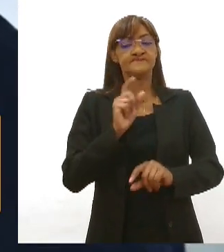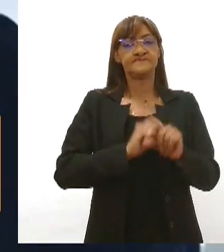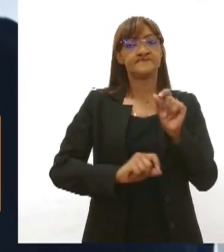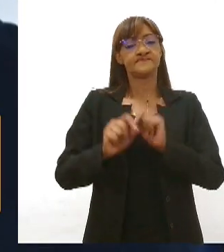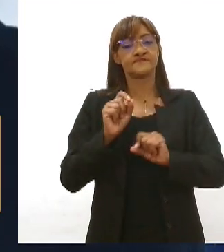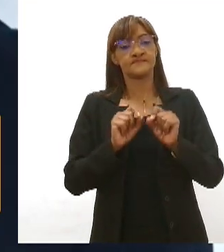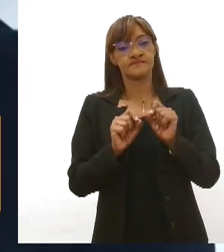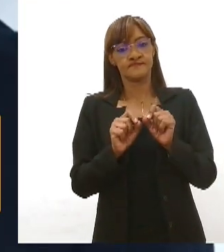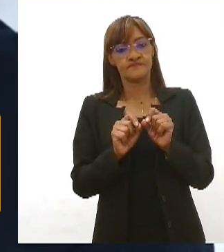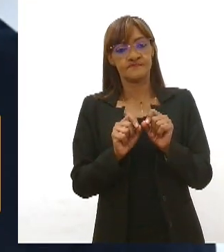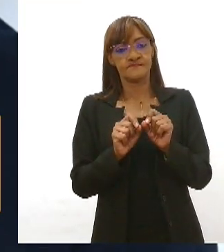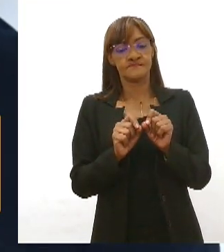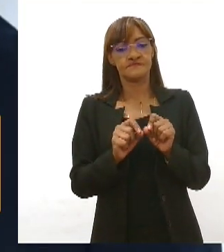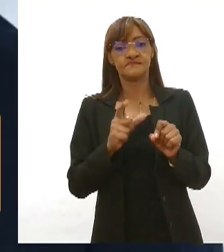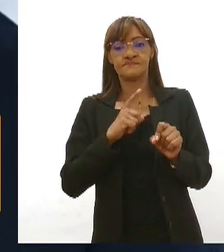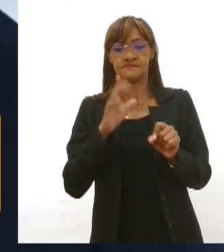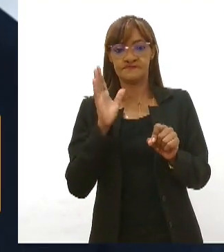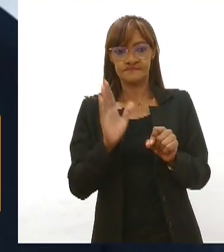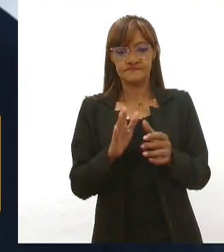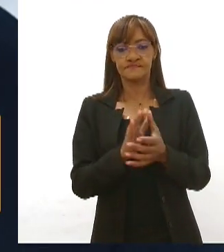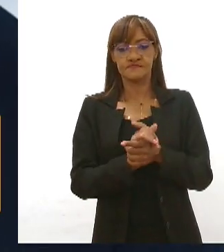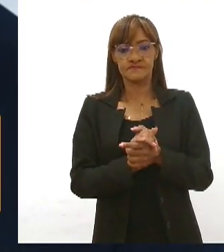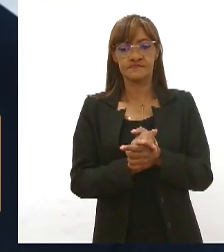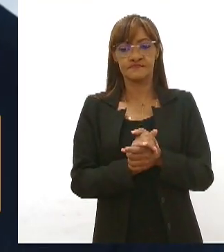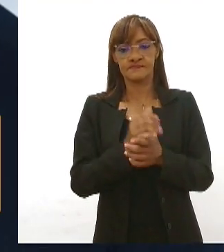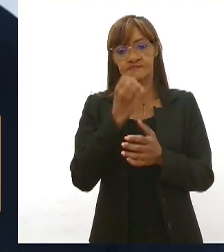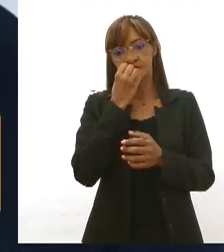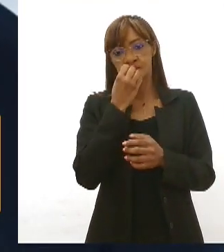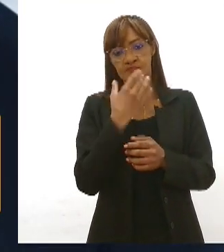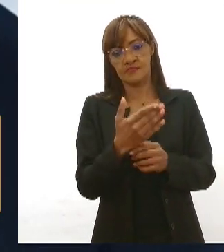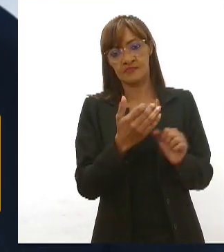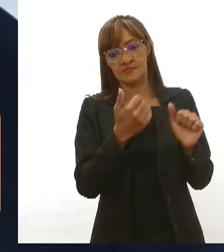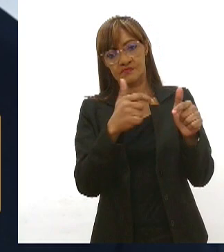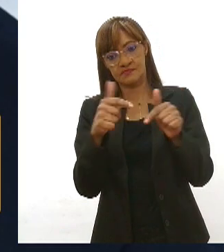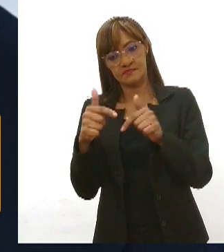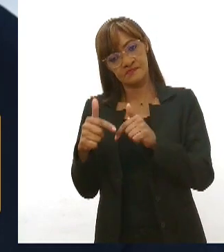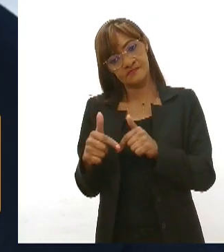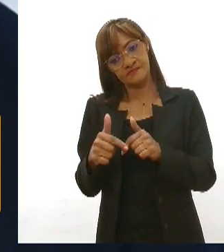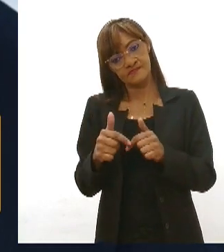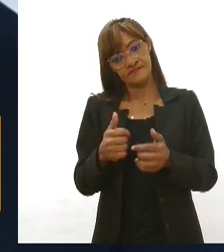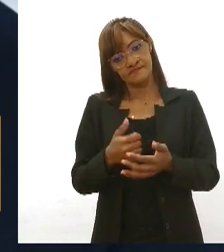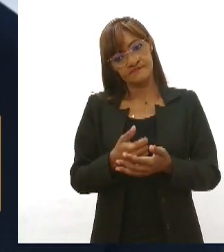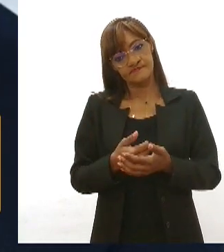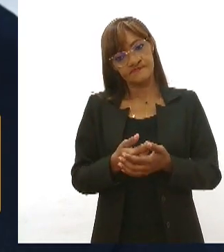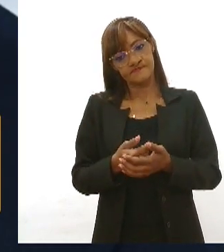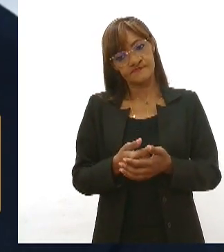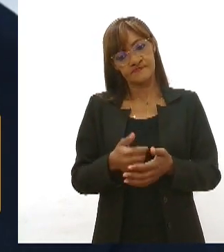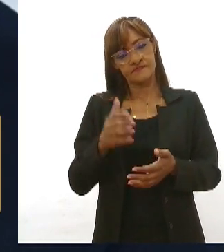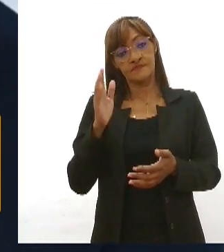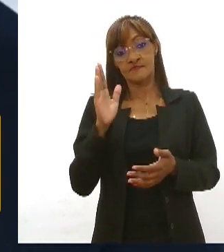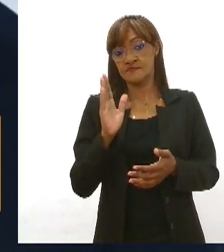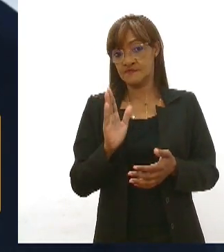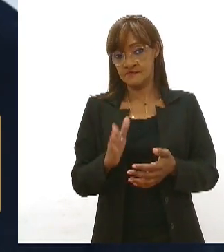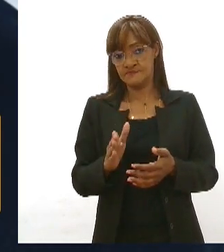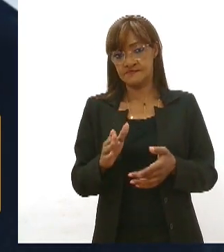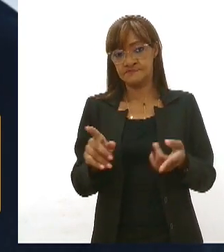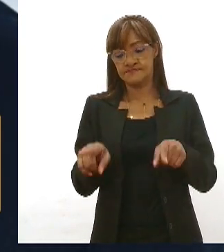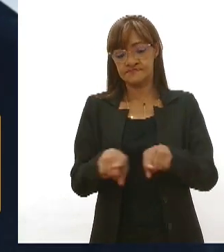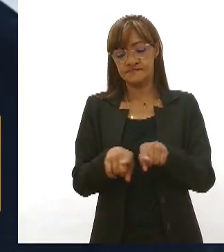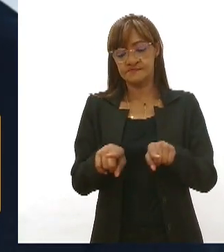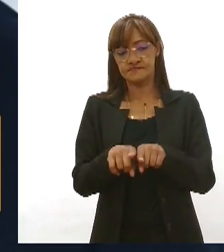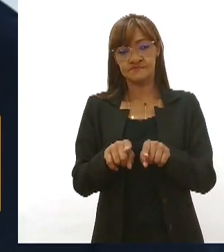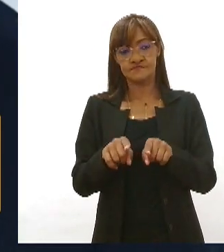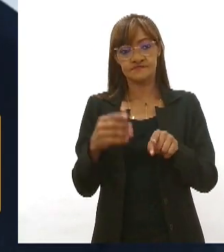comissão técnico-científica que fica avaliando esses trabalhos, não só no conteúdo, mas também pela apresentação.